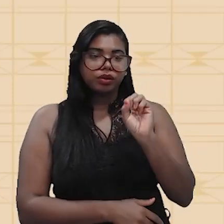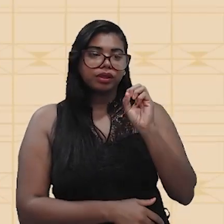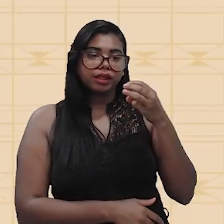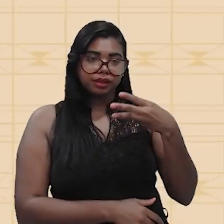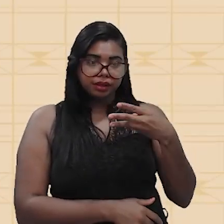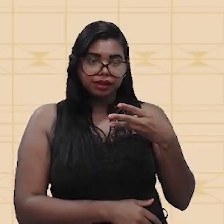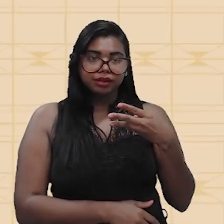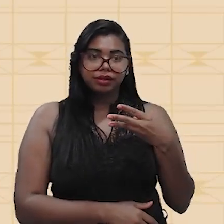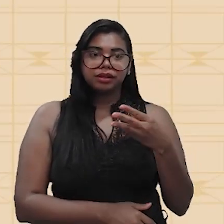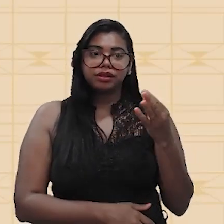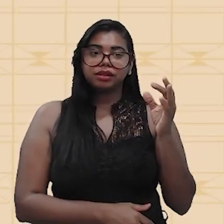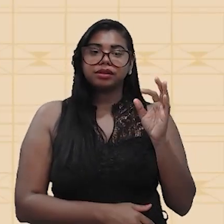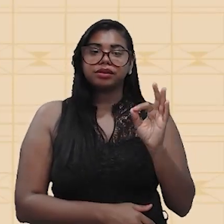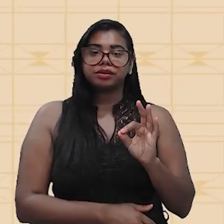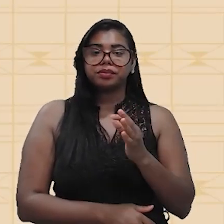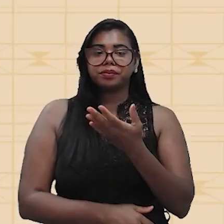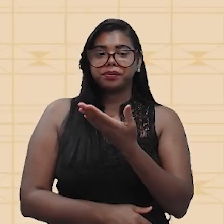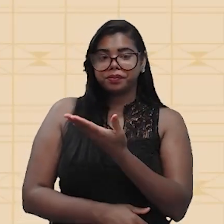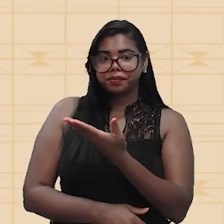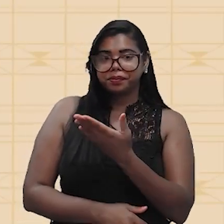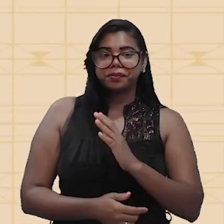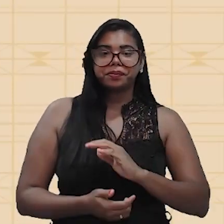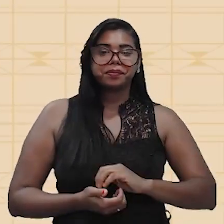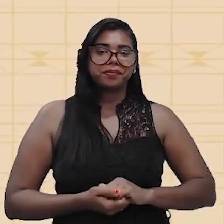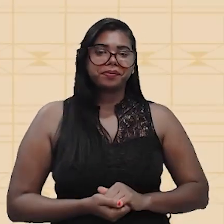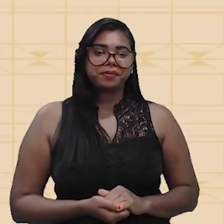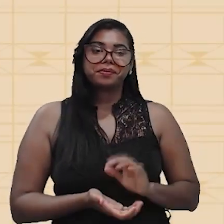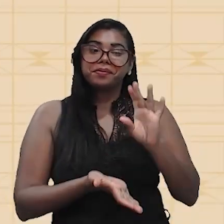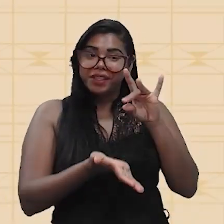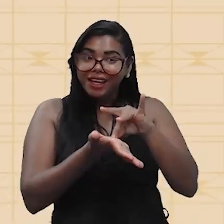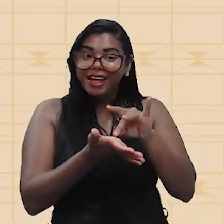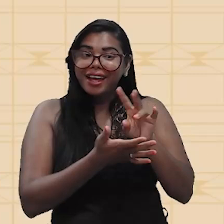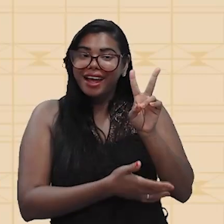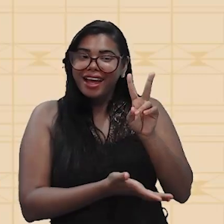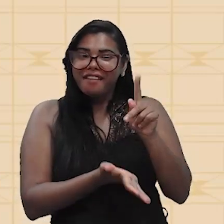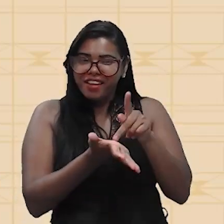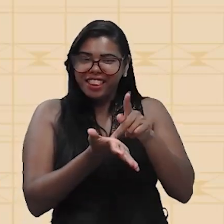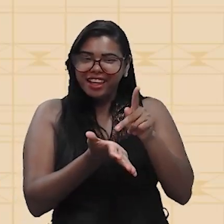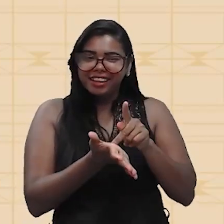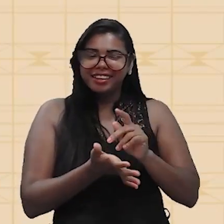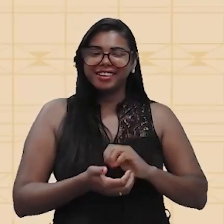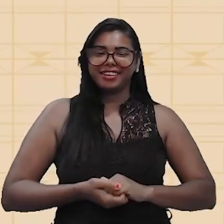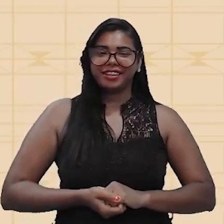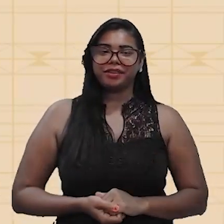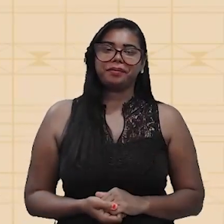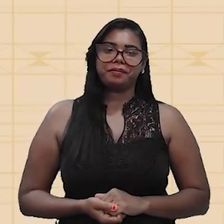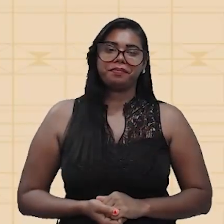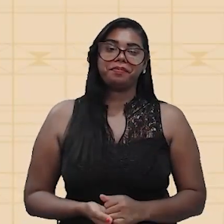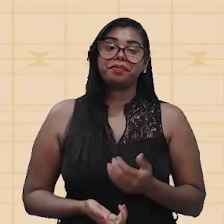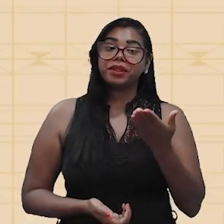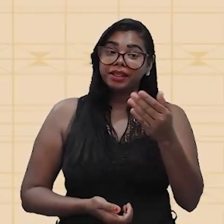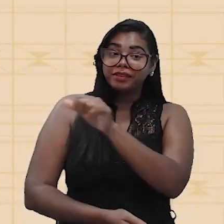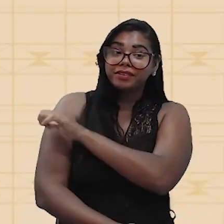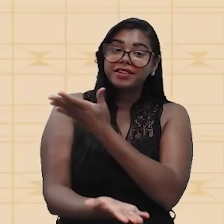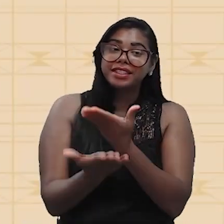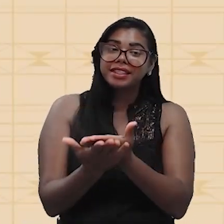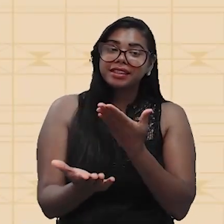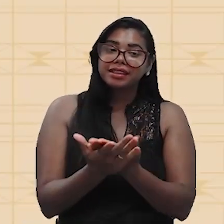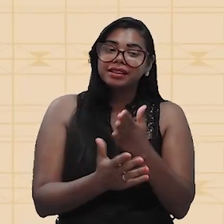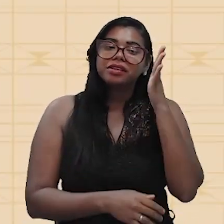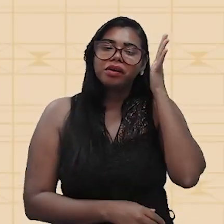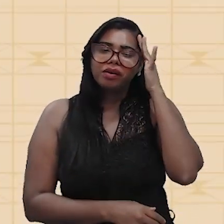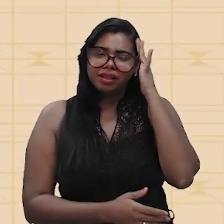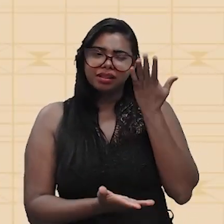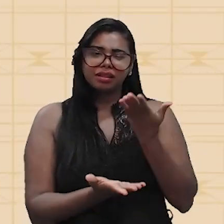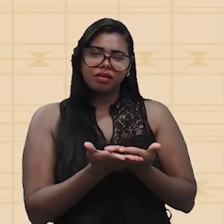83%. E isso ficando como é verdade, é verdadeiro. E aí, mequetrefe, você que está em casa, você entendeu a aula de hoje? Então,